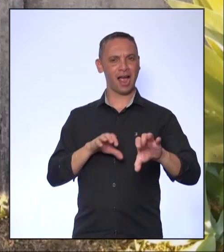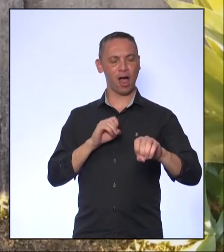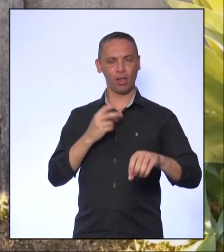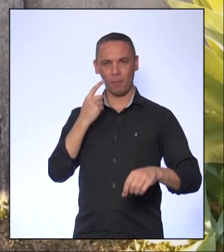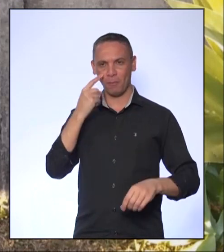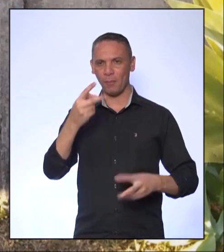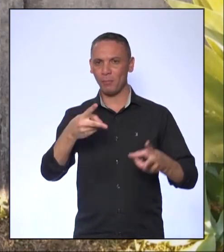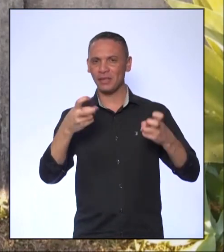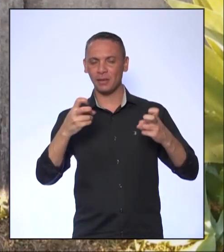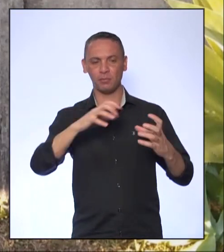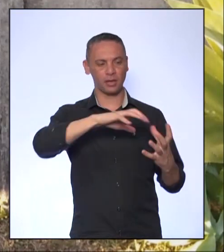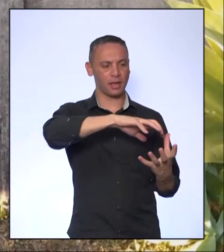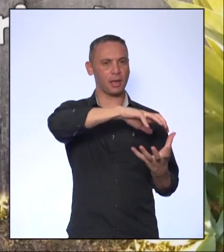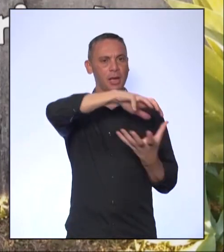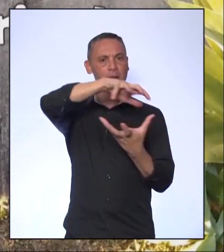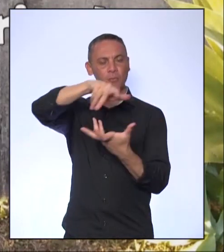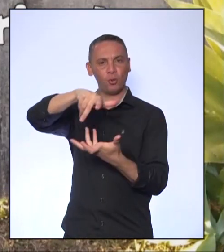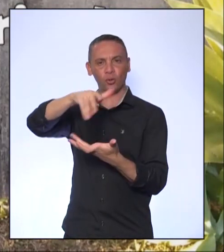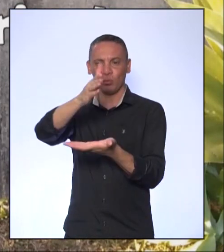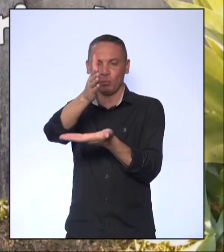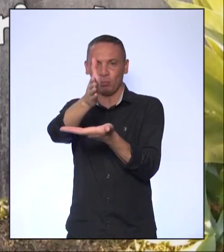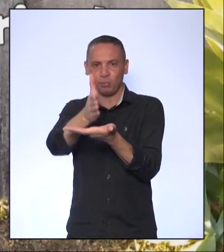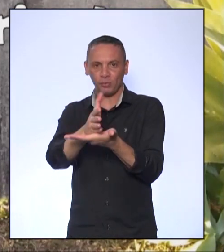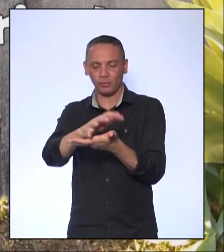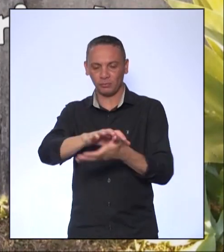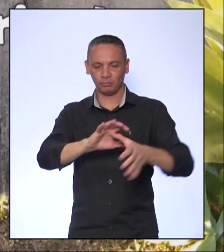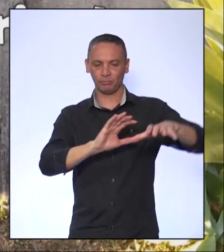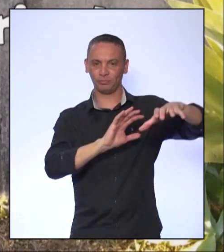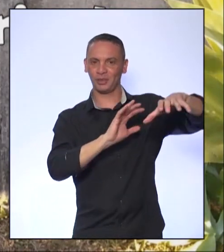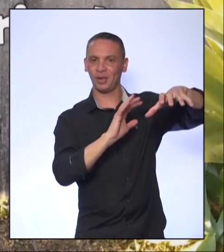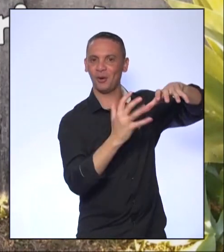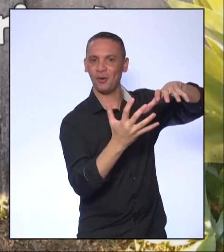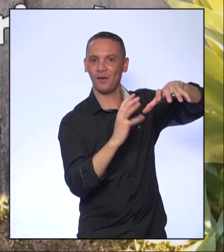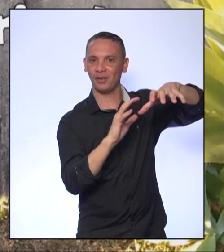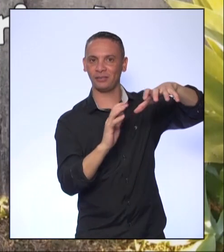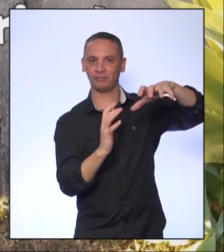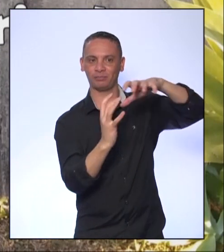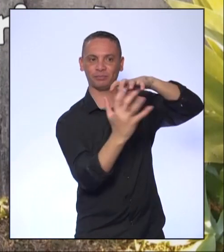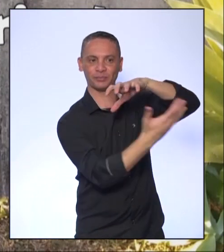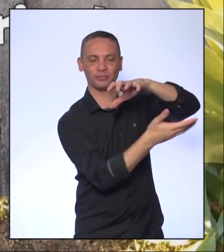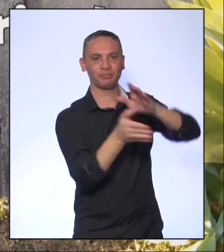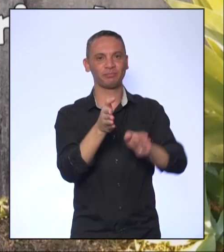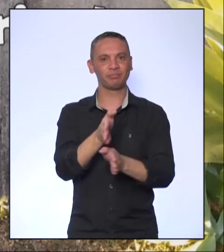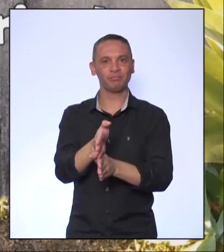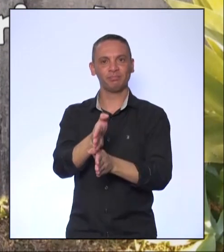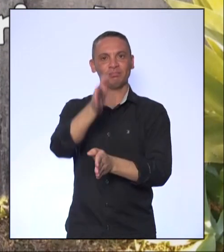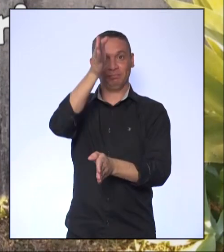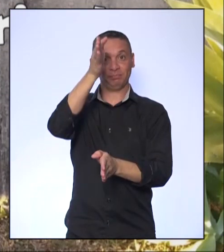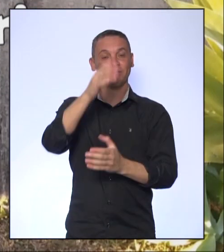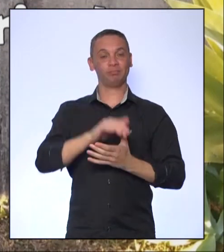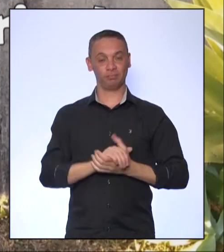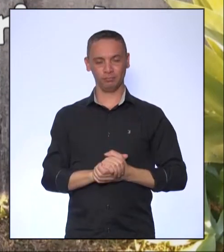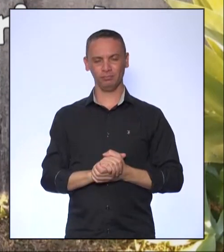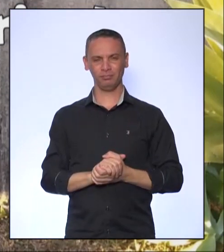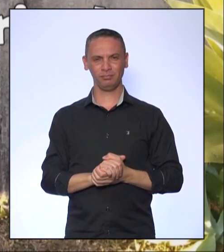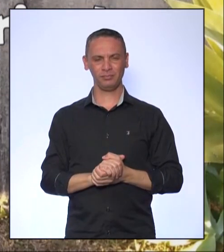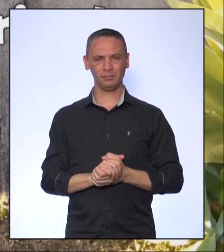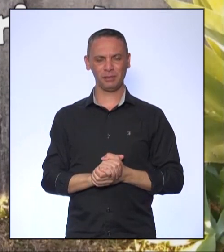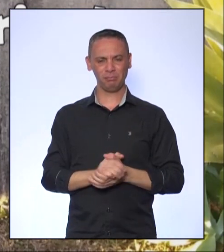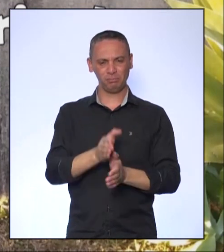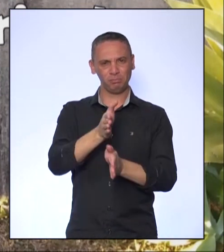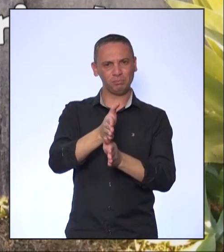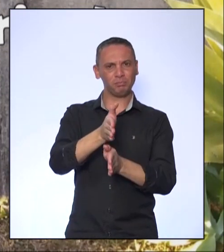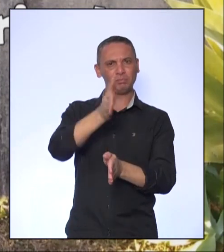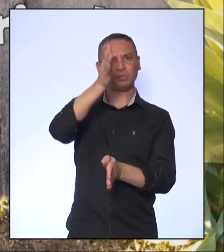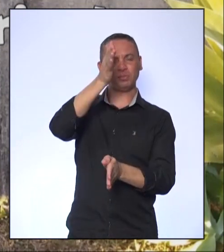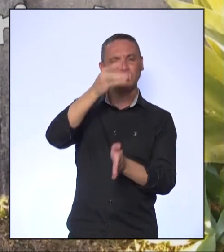ser dividido entre Oriente e Ocidente a partir de um meridiano. Mas você sabia que essa divisão já